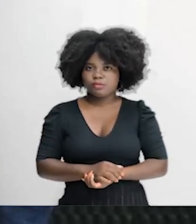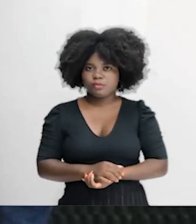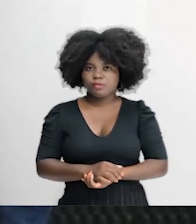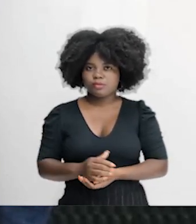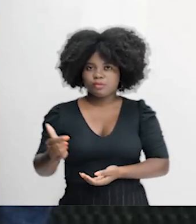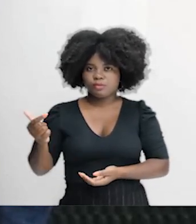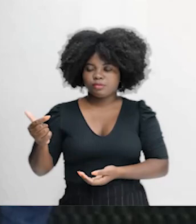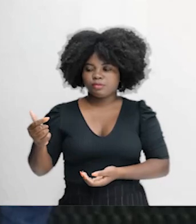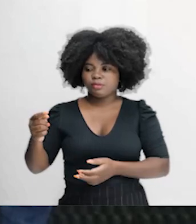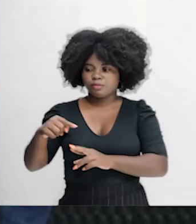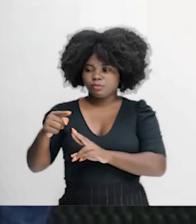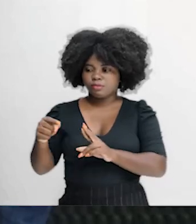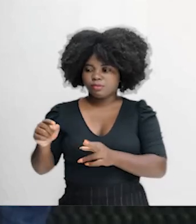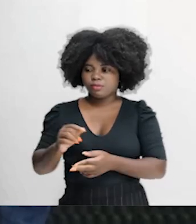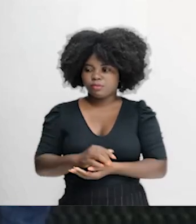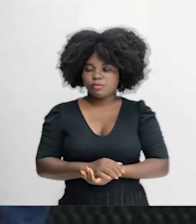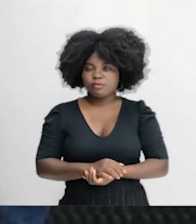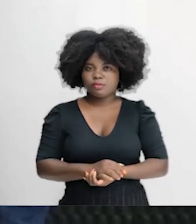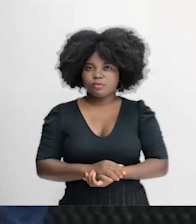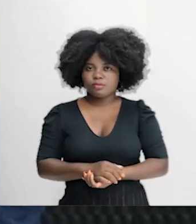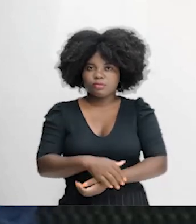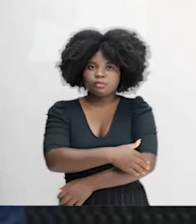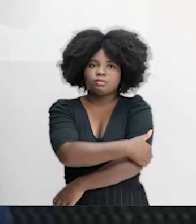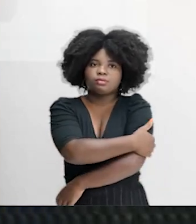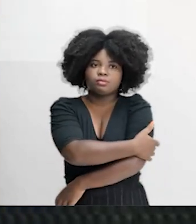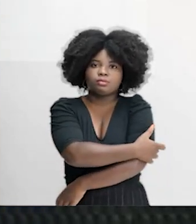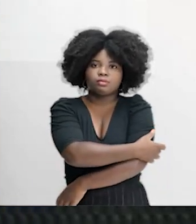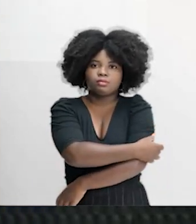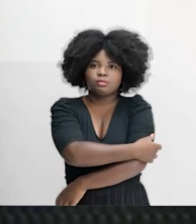o 2π. Certo?